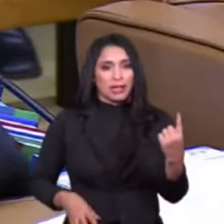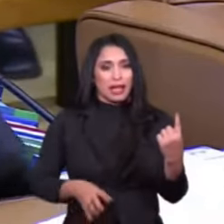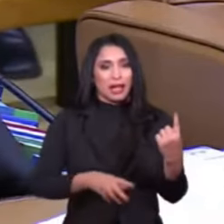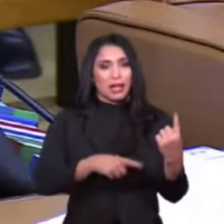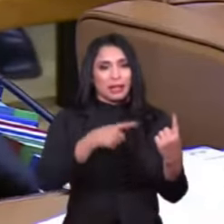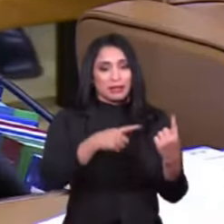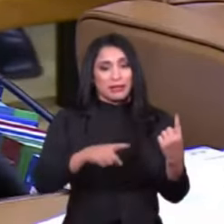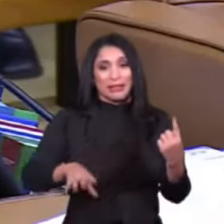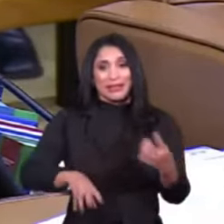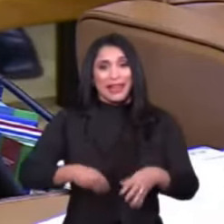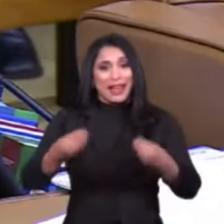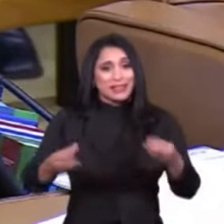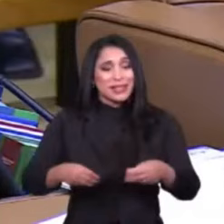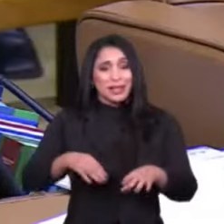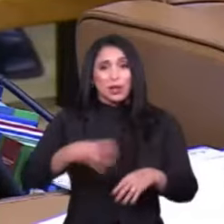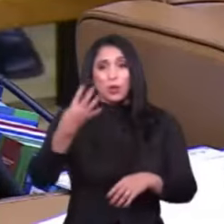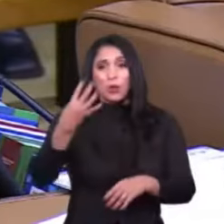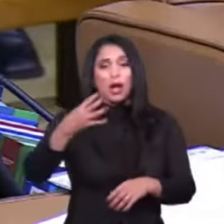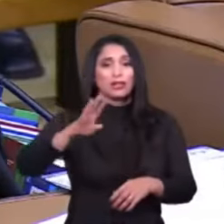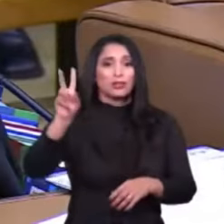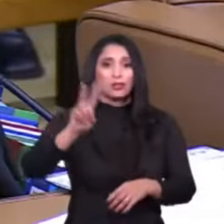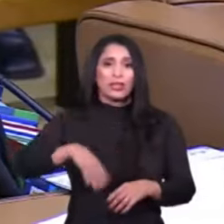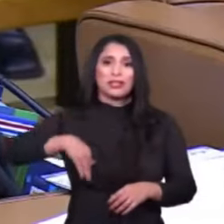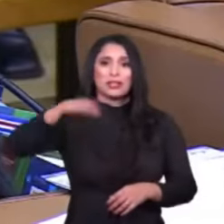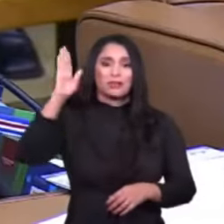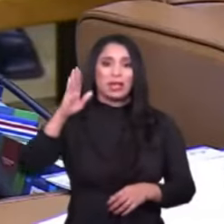da legalização.